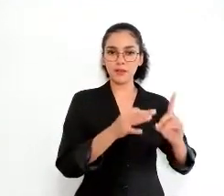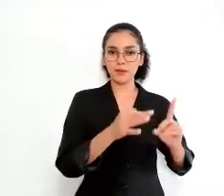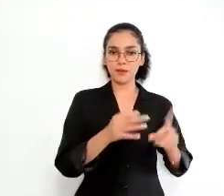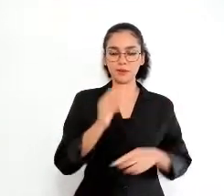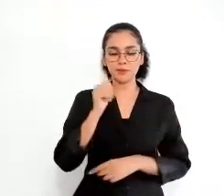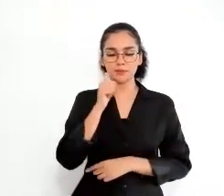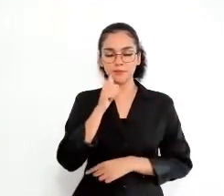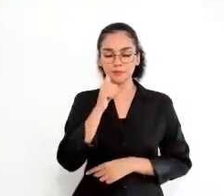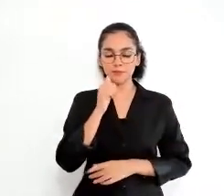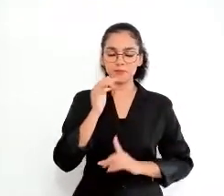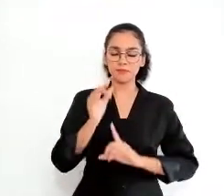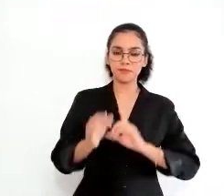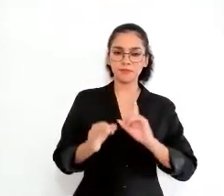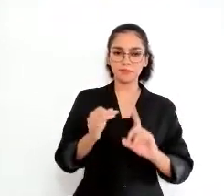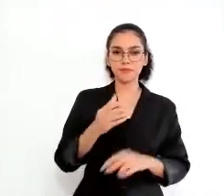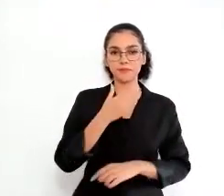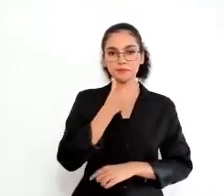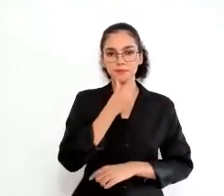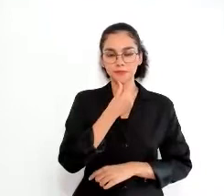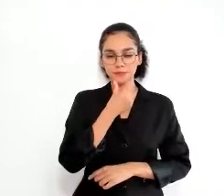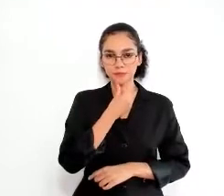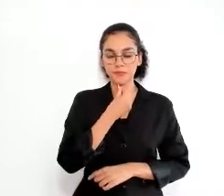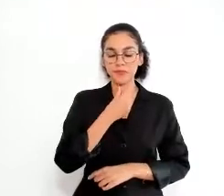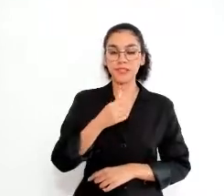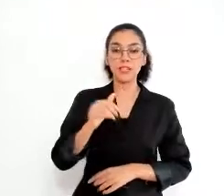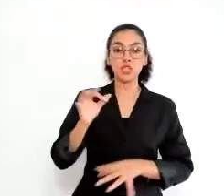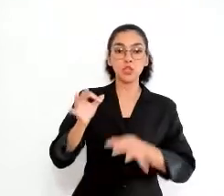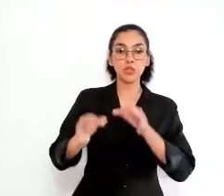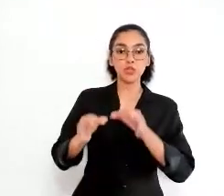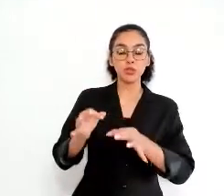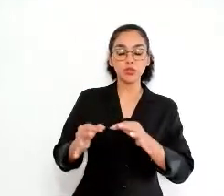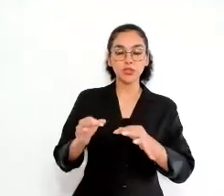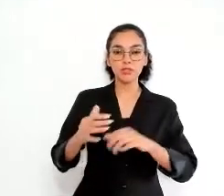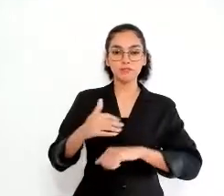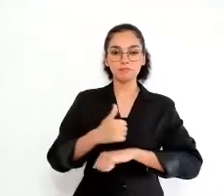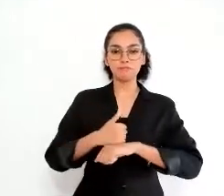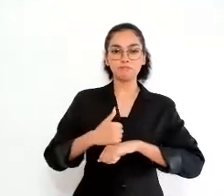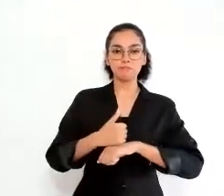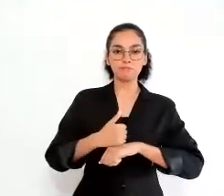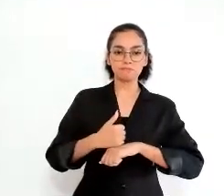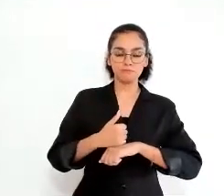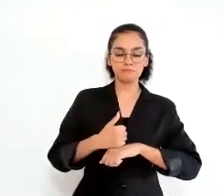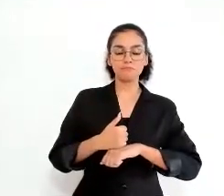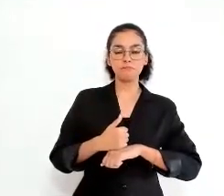desembargadores, juízas e juízes de primeiro grau,